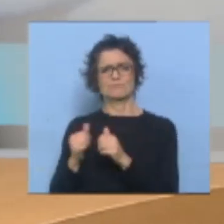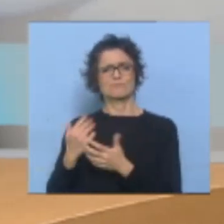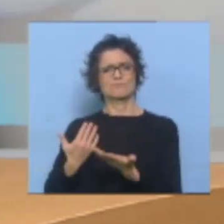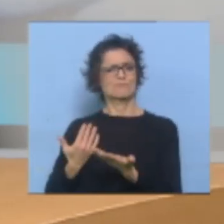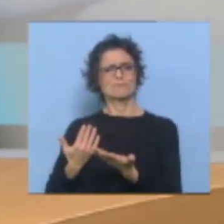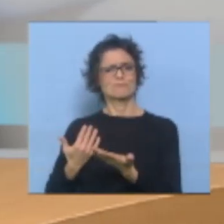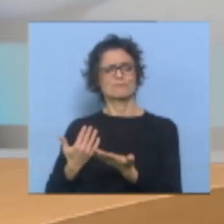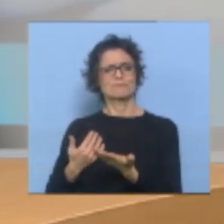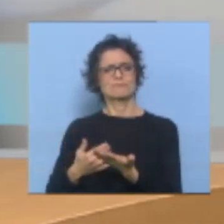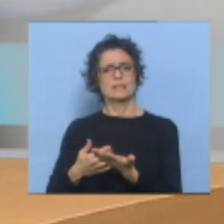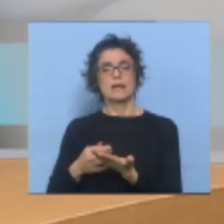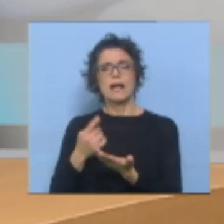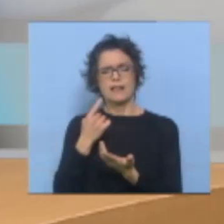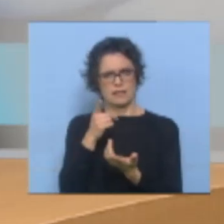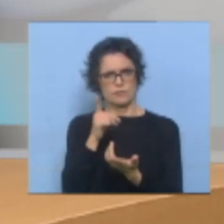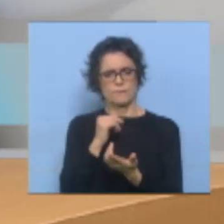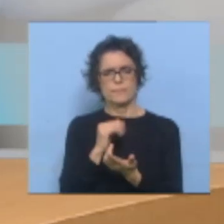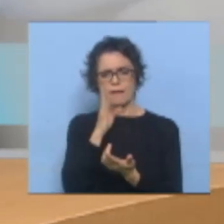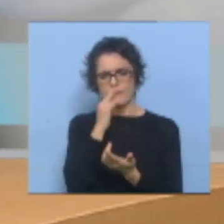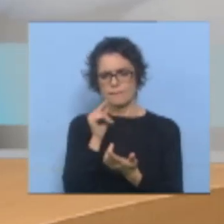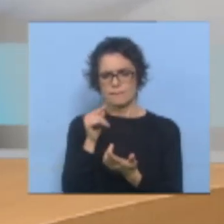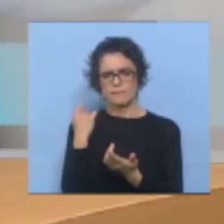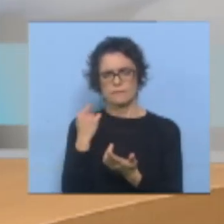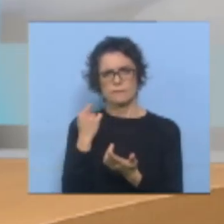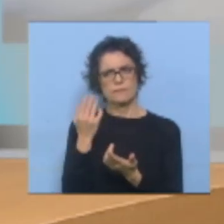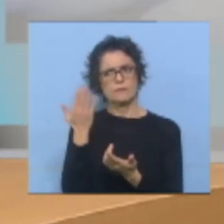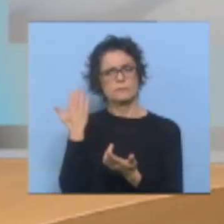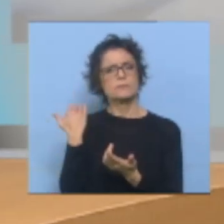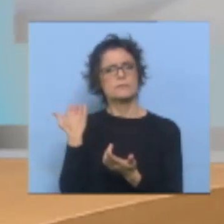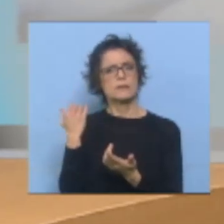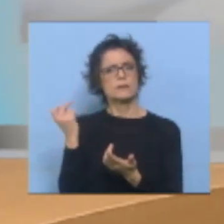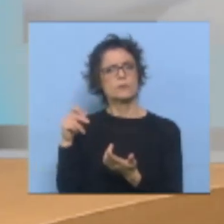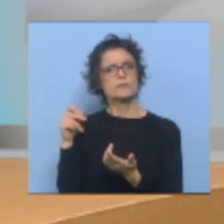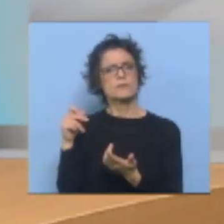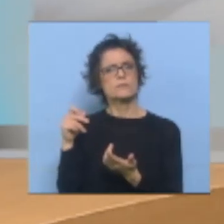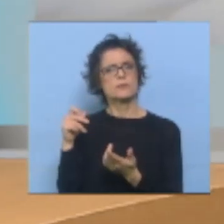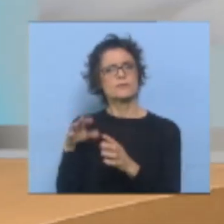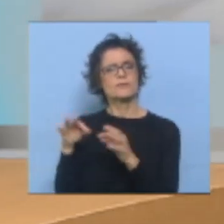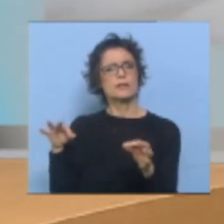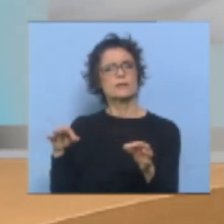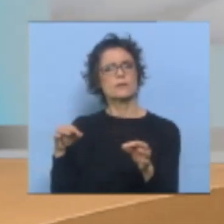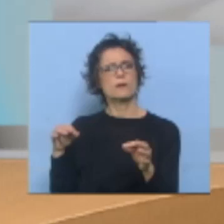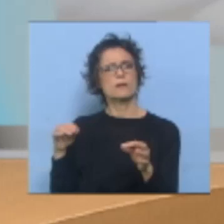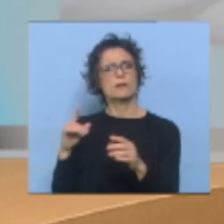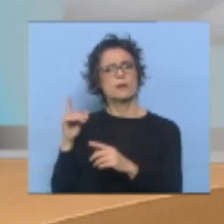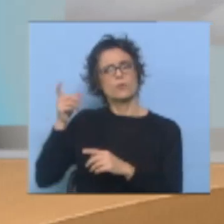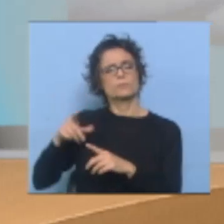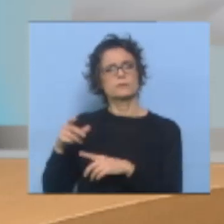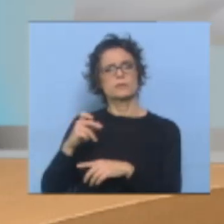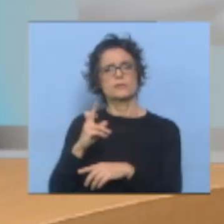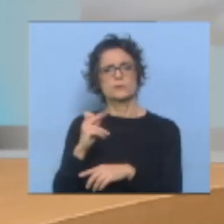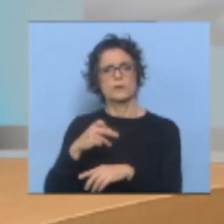que não é diferente aquilo que aconteceu a Marega daquilo que aconteceu no caso Renato Sanches